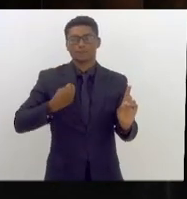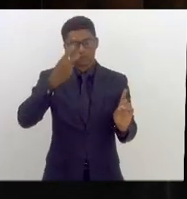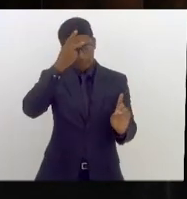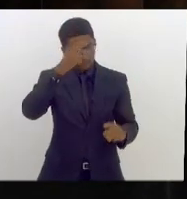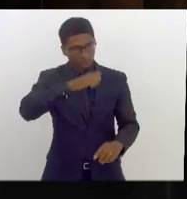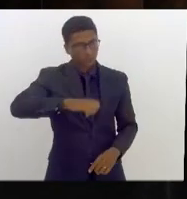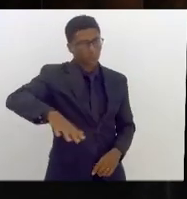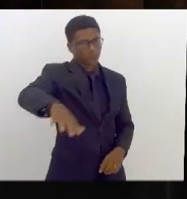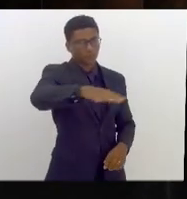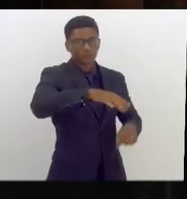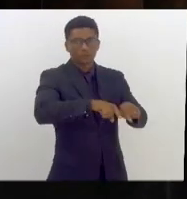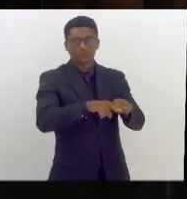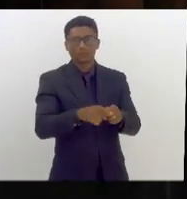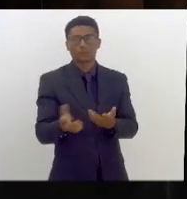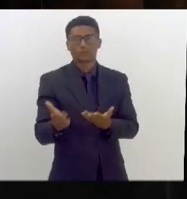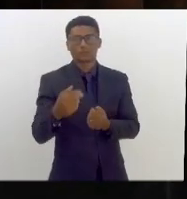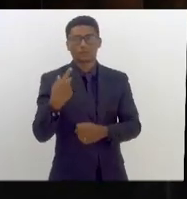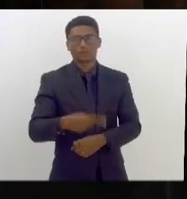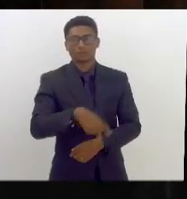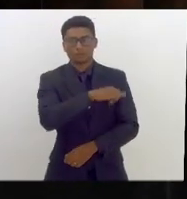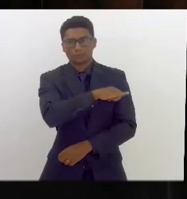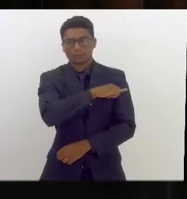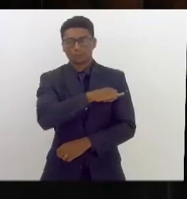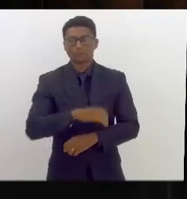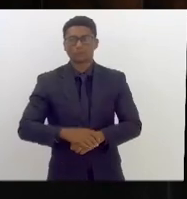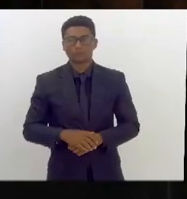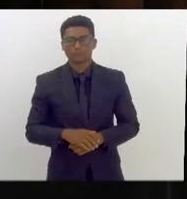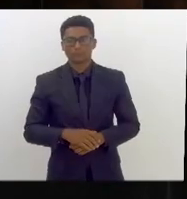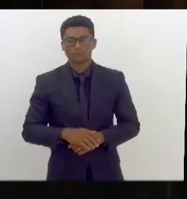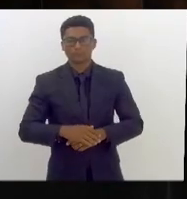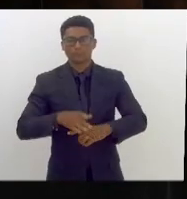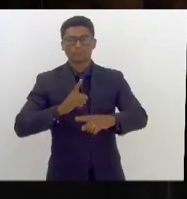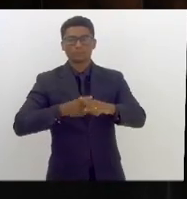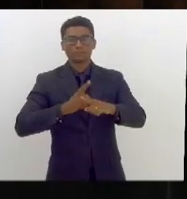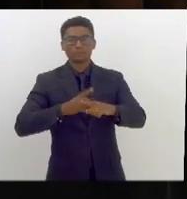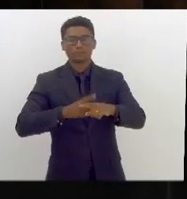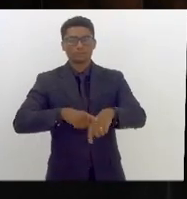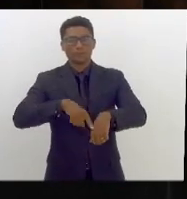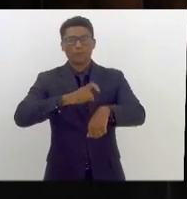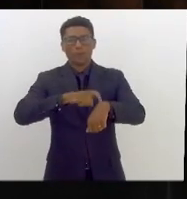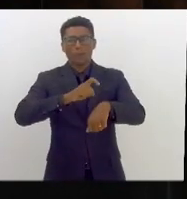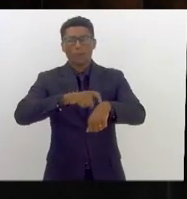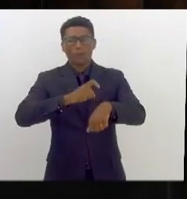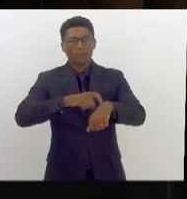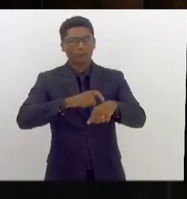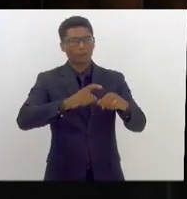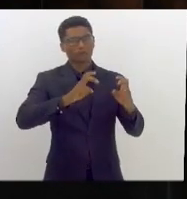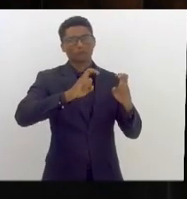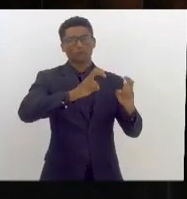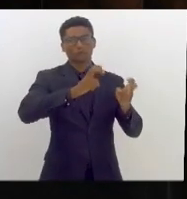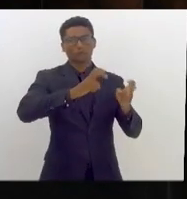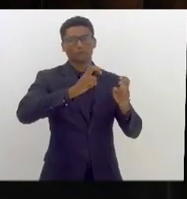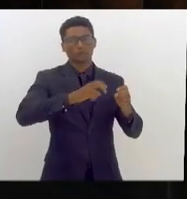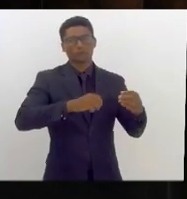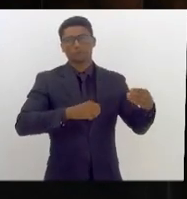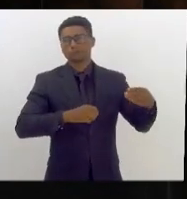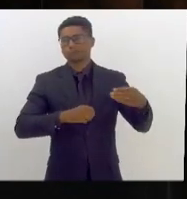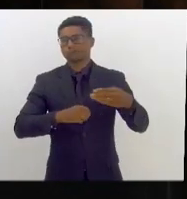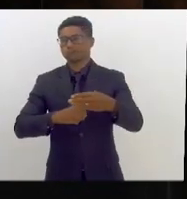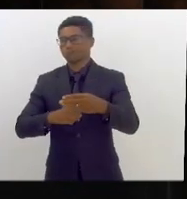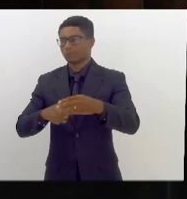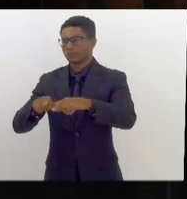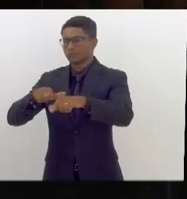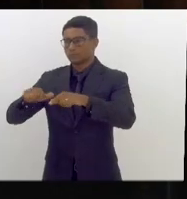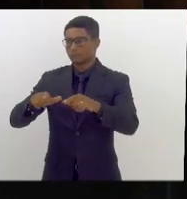e da nossa juventude. Os horários que são gastos no transporte, no deslocamento para o trabalho,